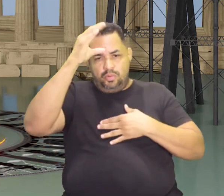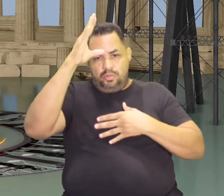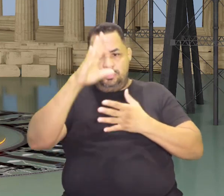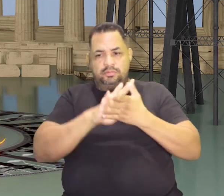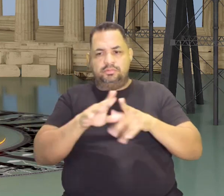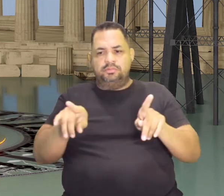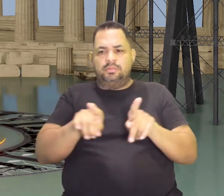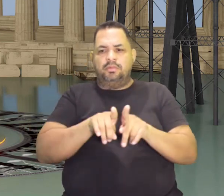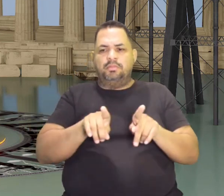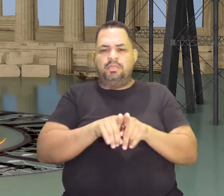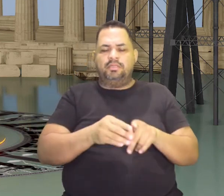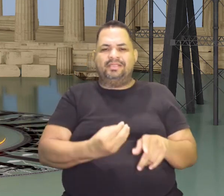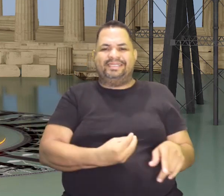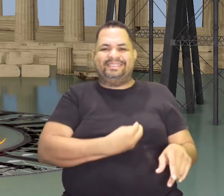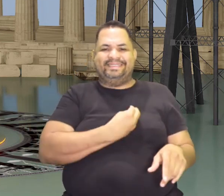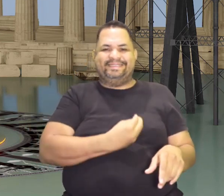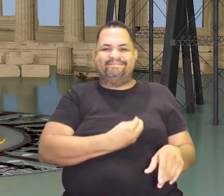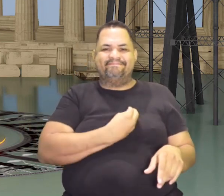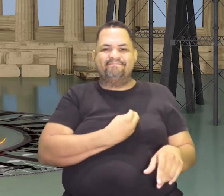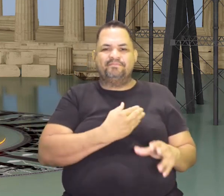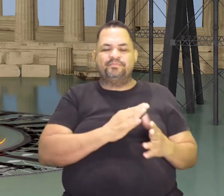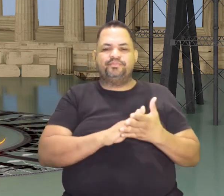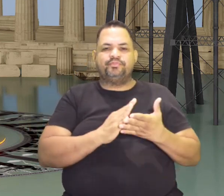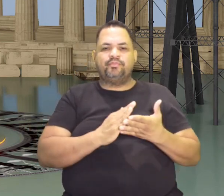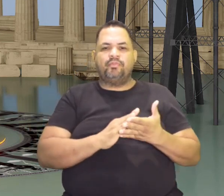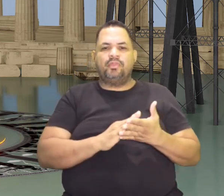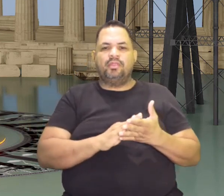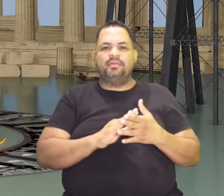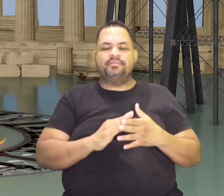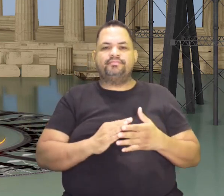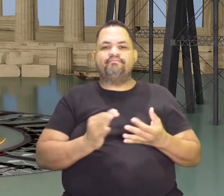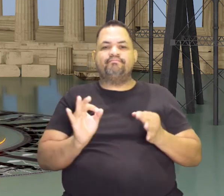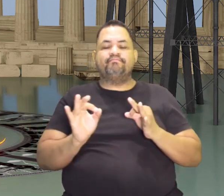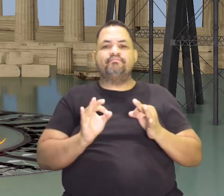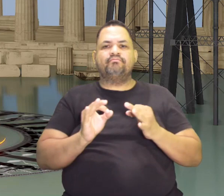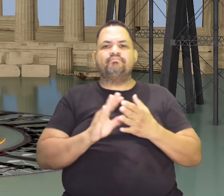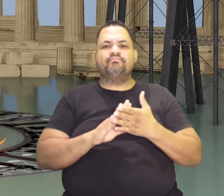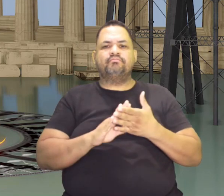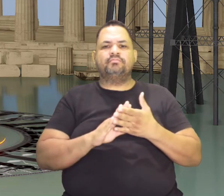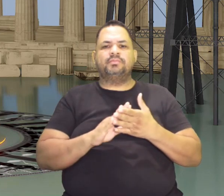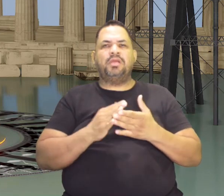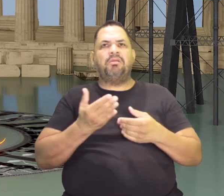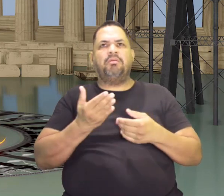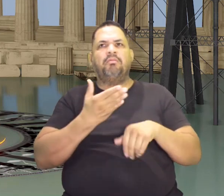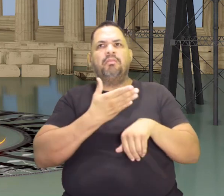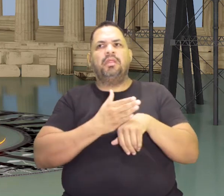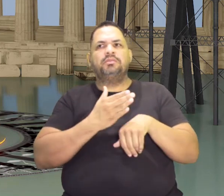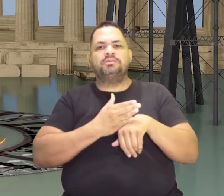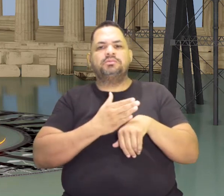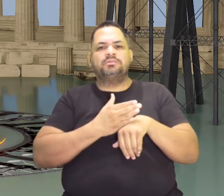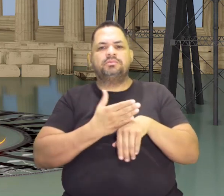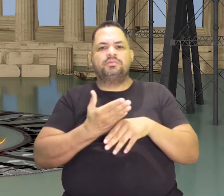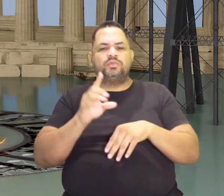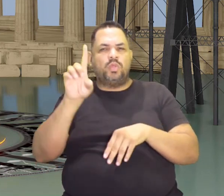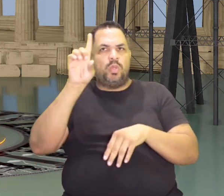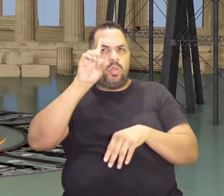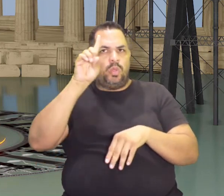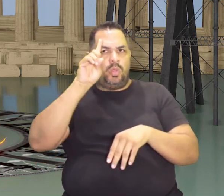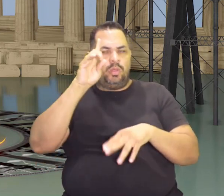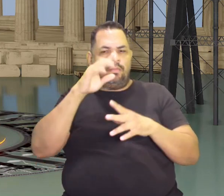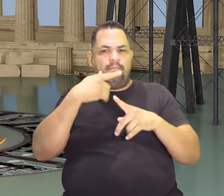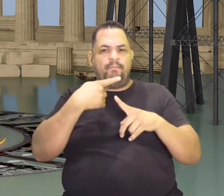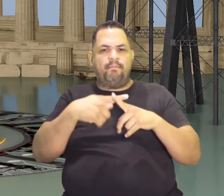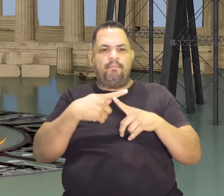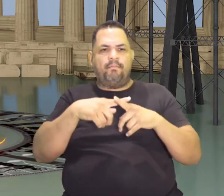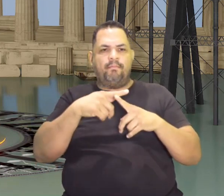sua vida. Já pensou na minha praxis humana do dia a dia? Eu colocar isso em prática? Porque as